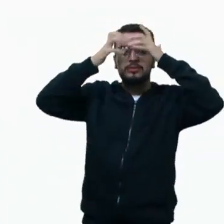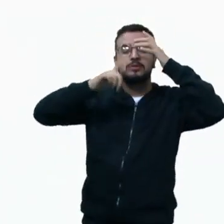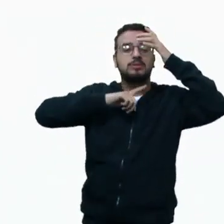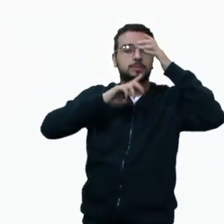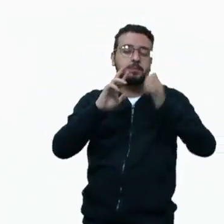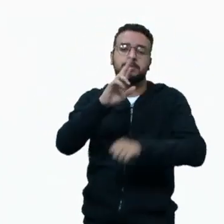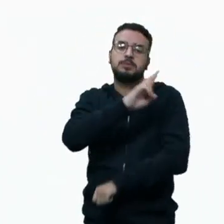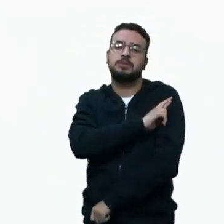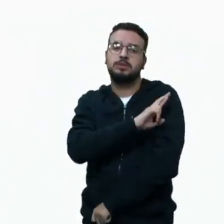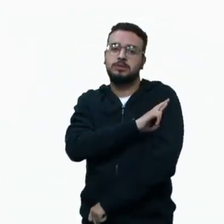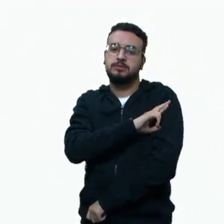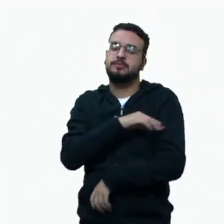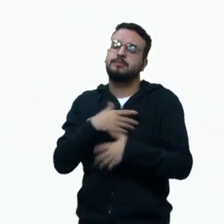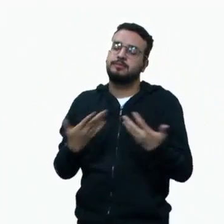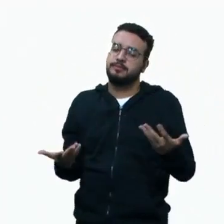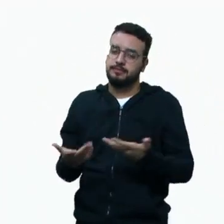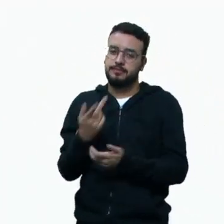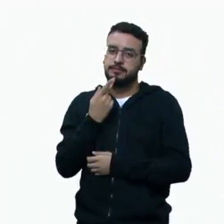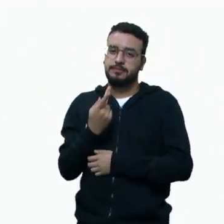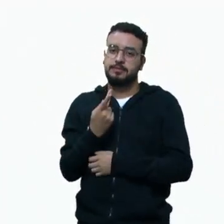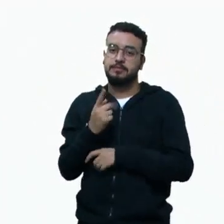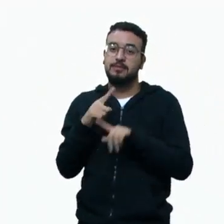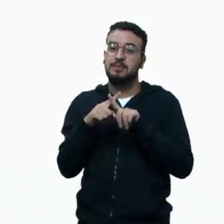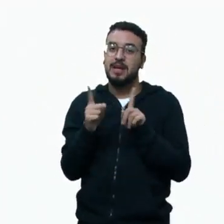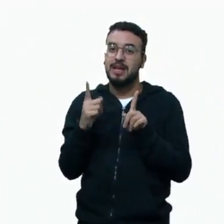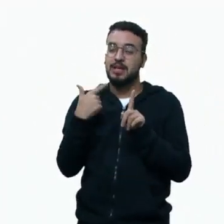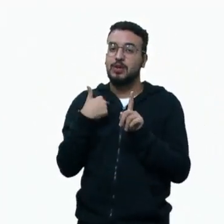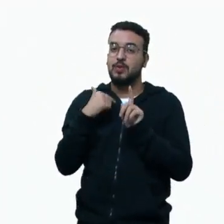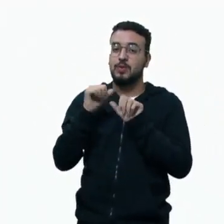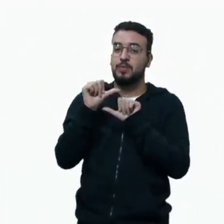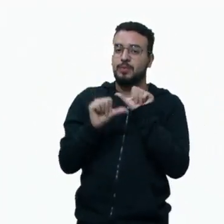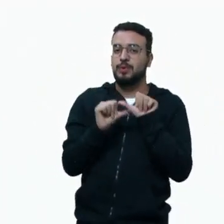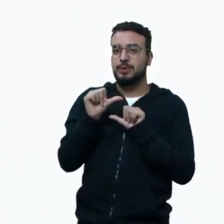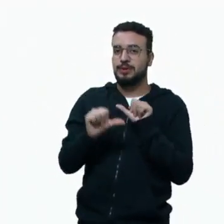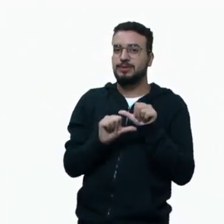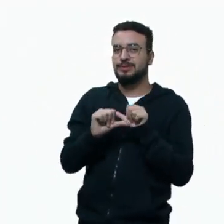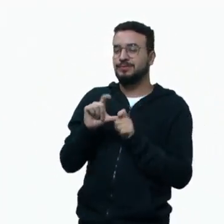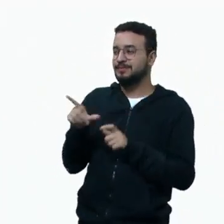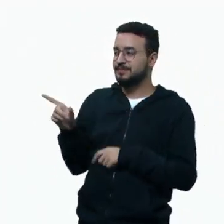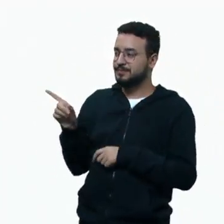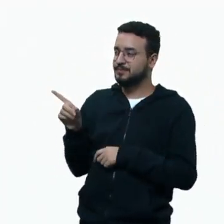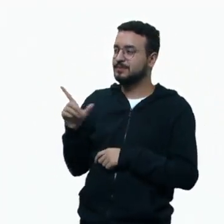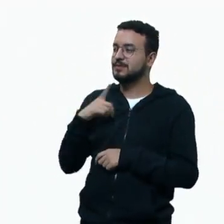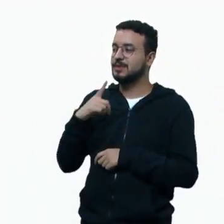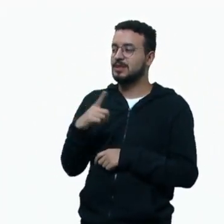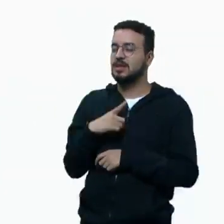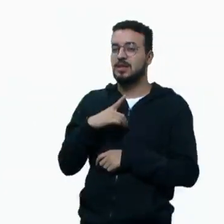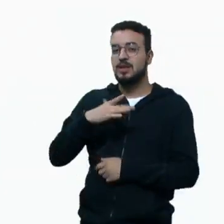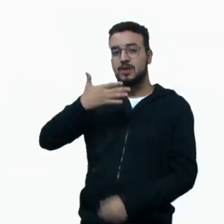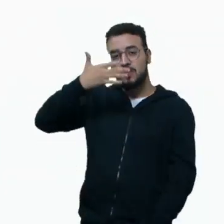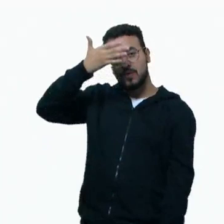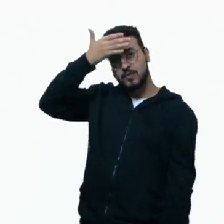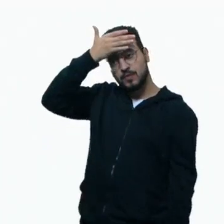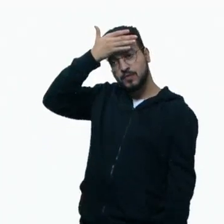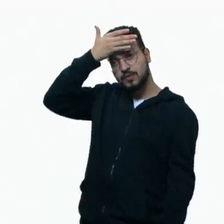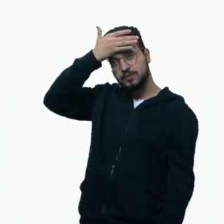disso que a gente vai falar agora. Mas eu vou corrigir essa figura. Você está vendo aqui que eu tenho o lobo frontal, beleza, tá certo. O lobo